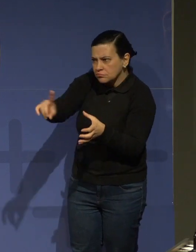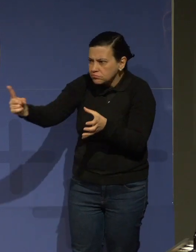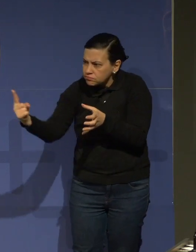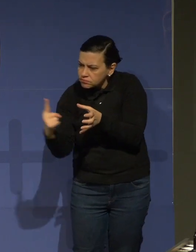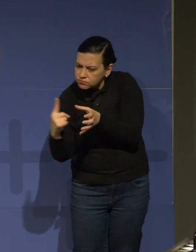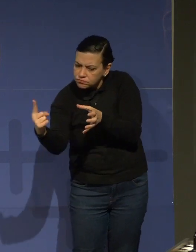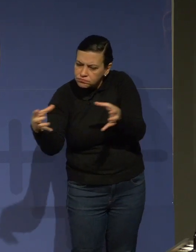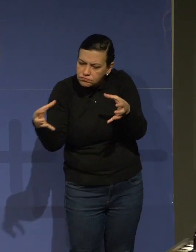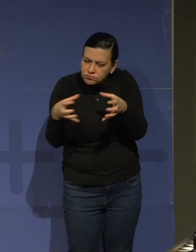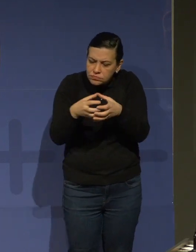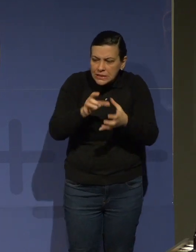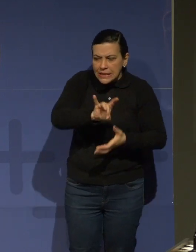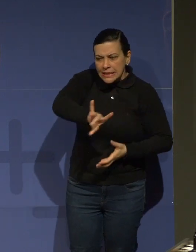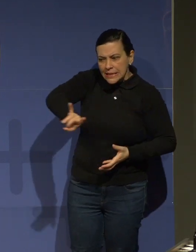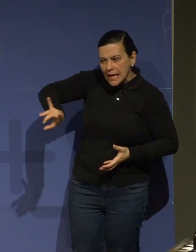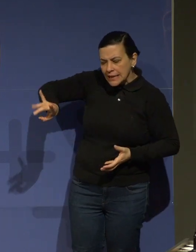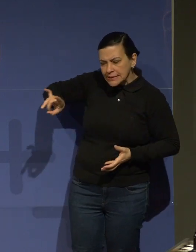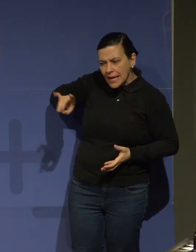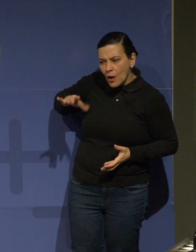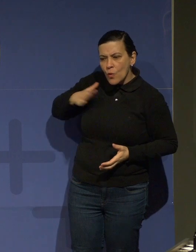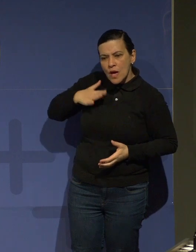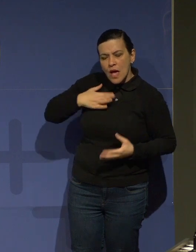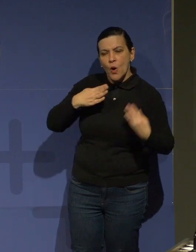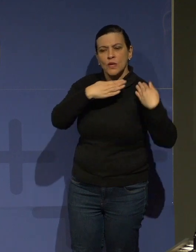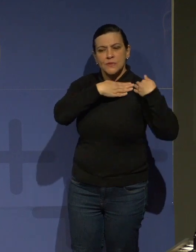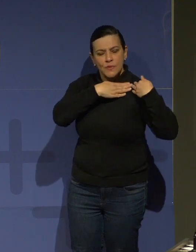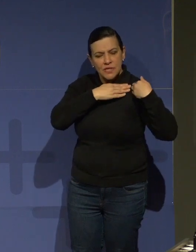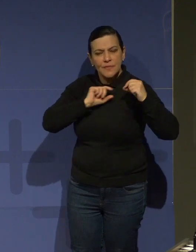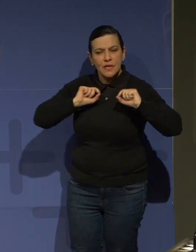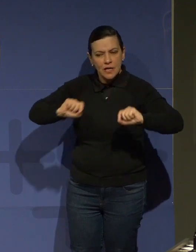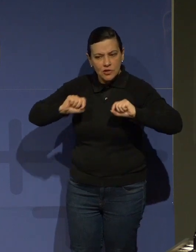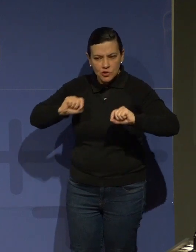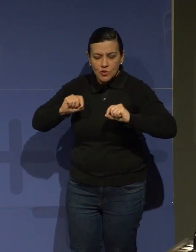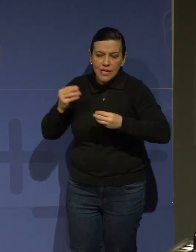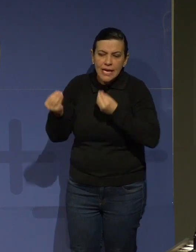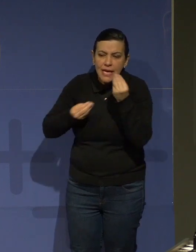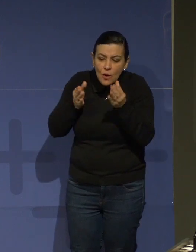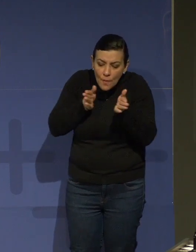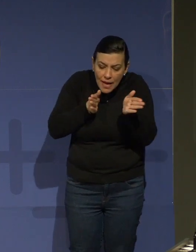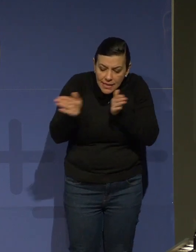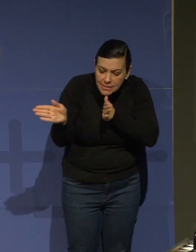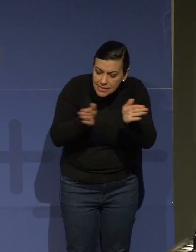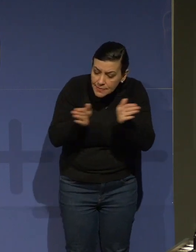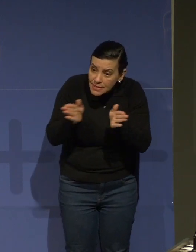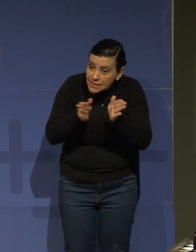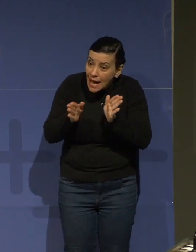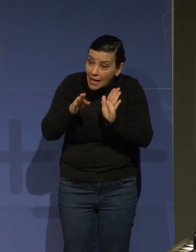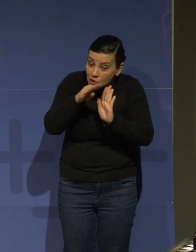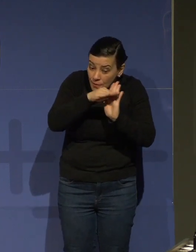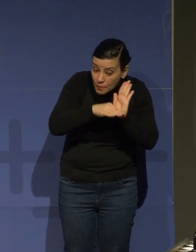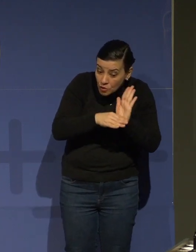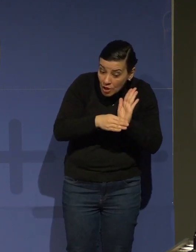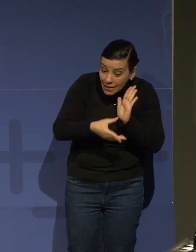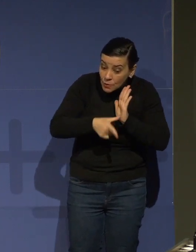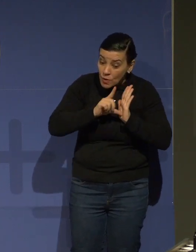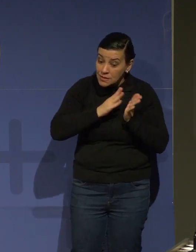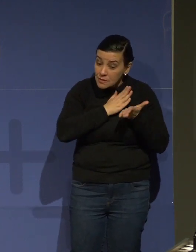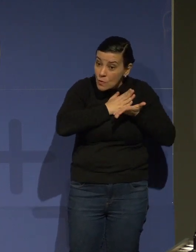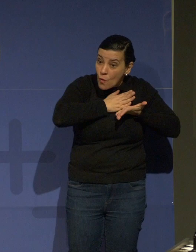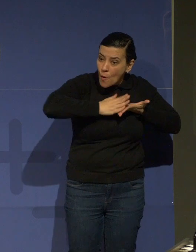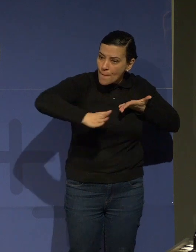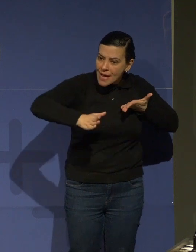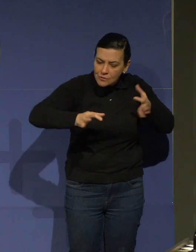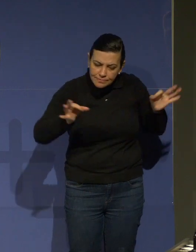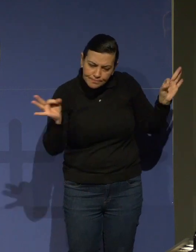visão bem clara de qual que é o seu próprio papel, de como que a gente vai conseguir implementar a acessibilidade desde o começo, não começando no